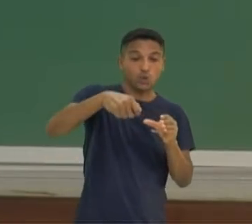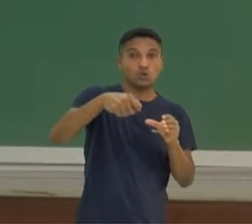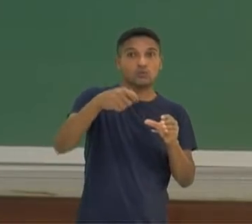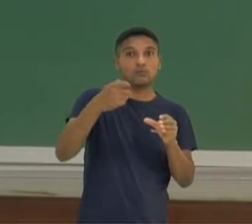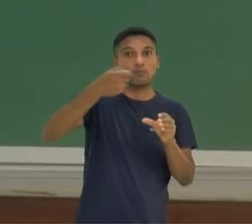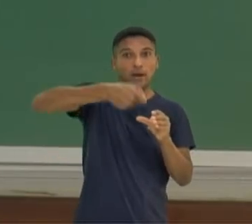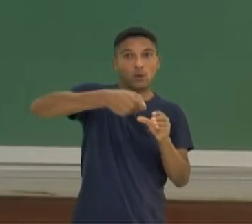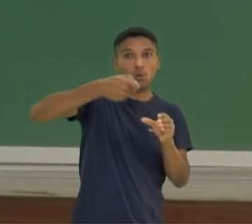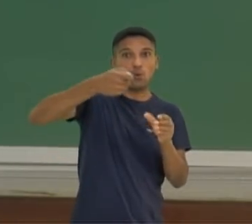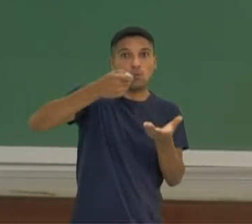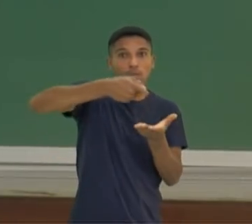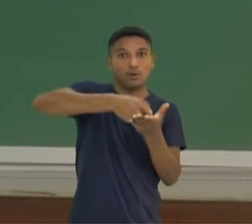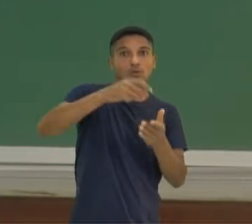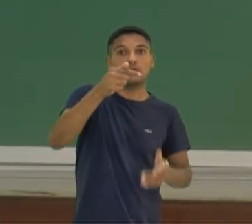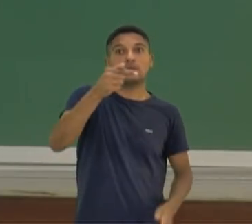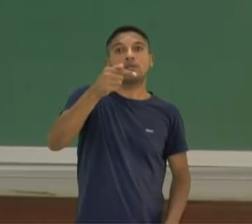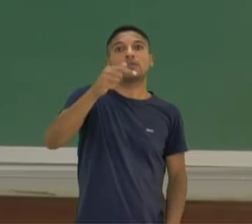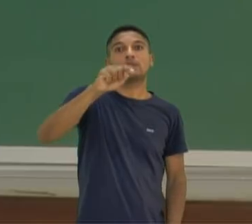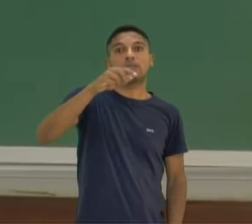custar R$ 2,50.